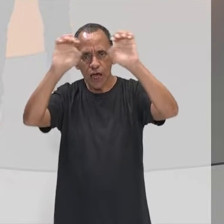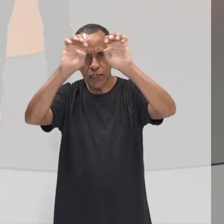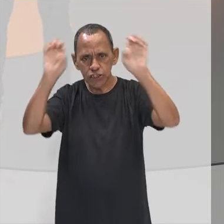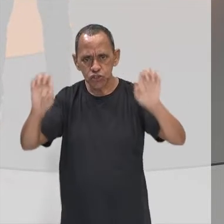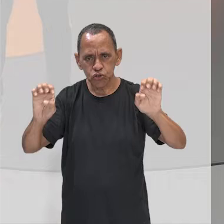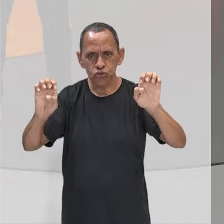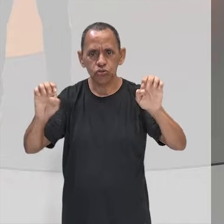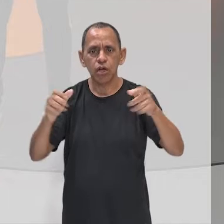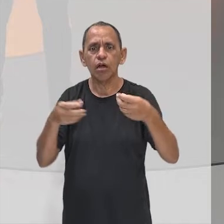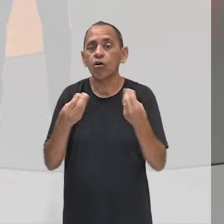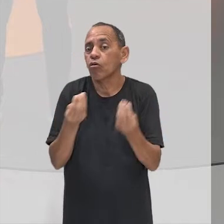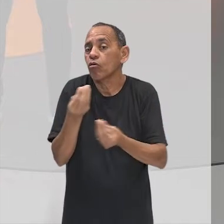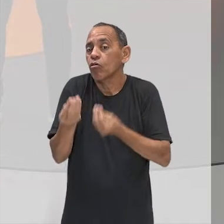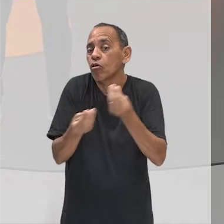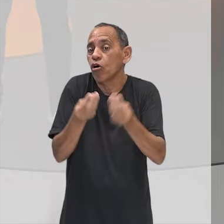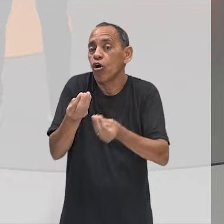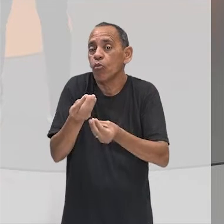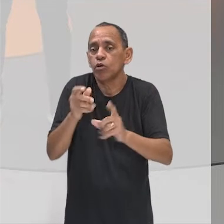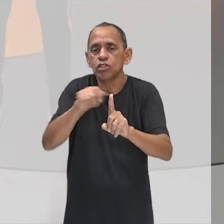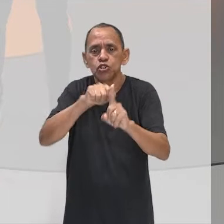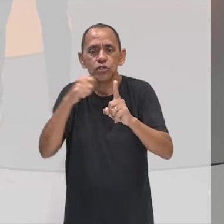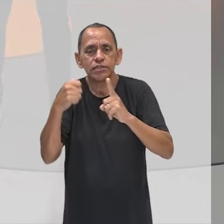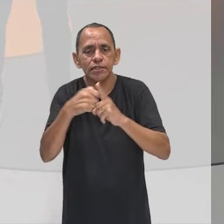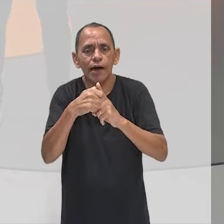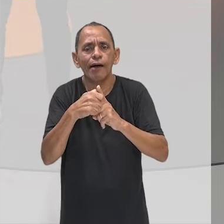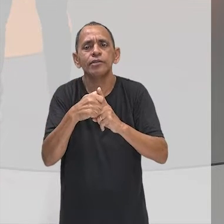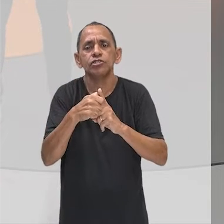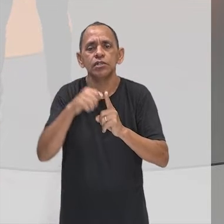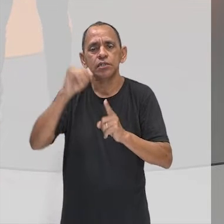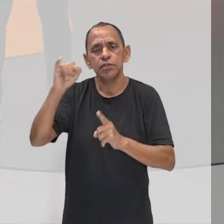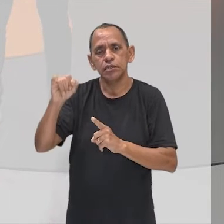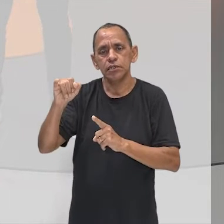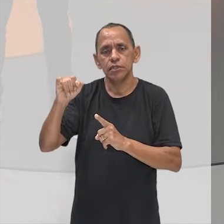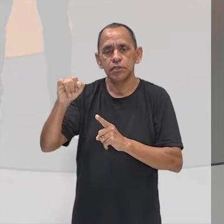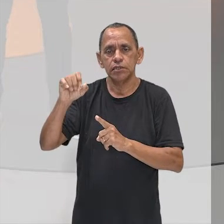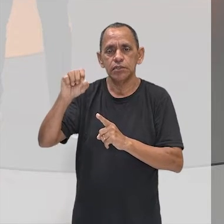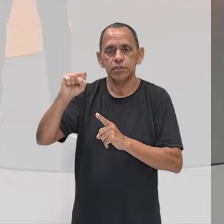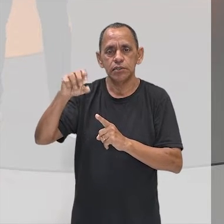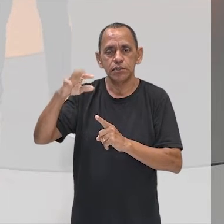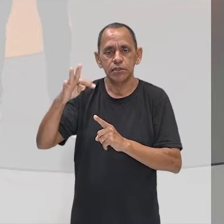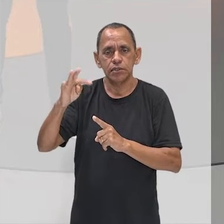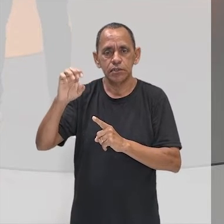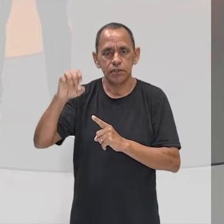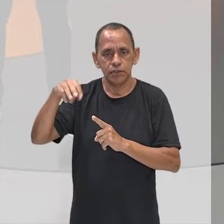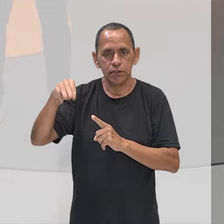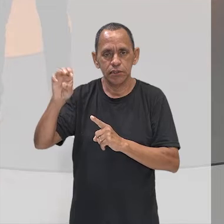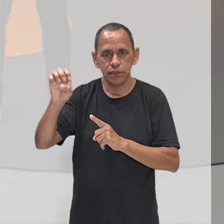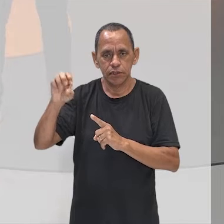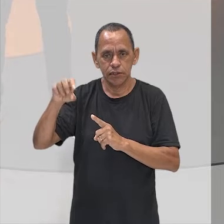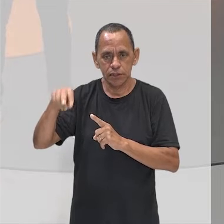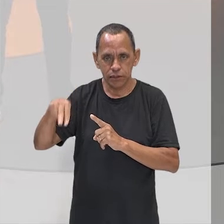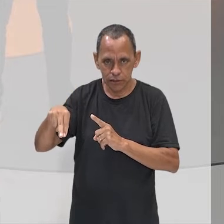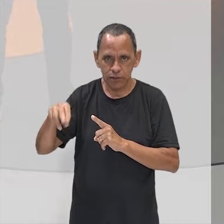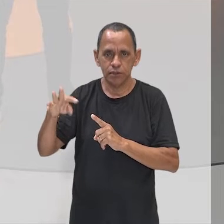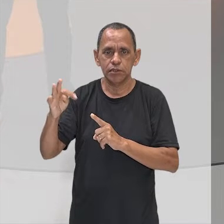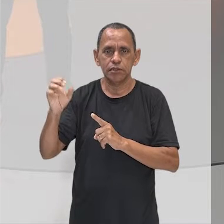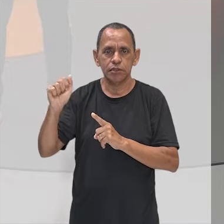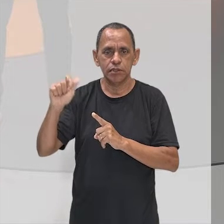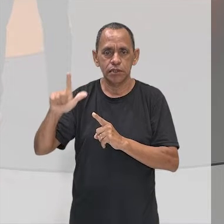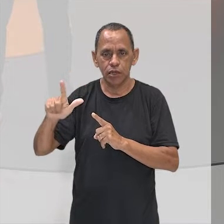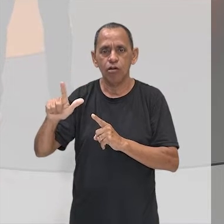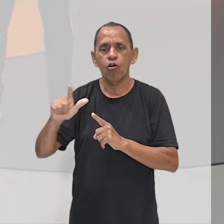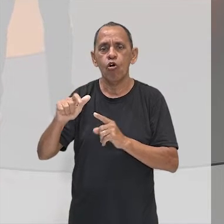A sociedade ela era estamental e hierarquizada. Professor, o que é uma